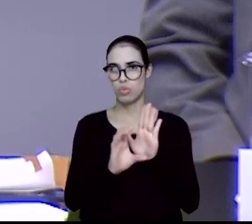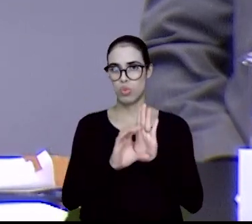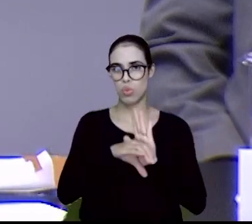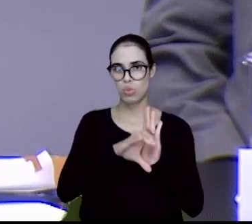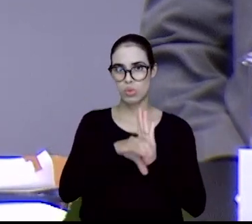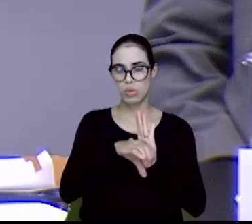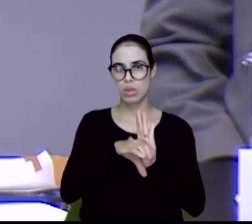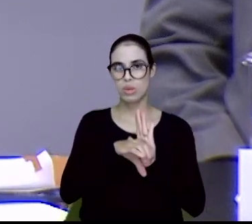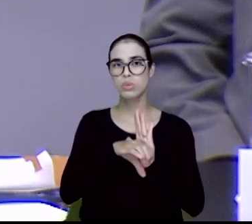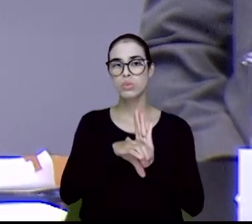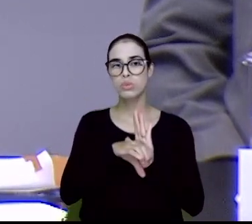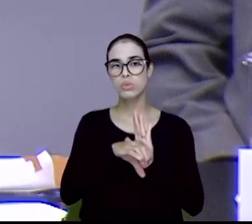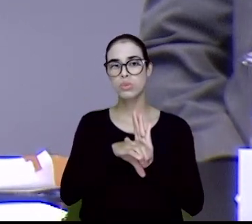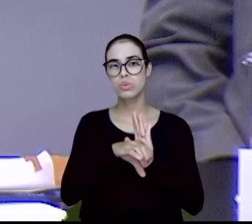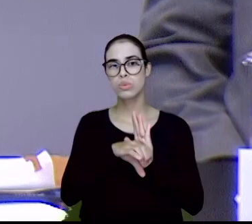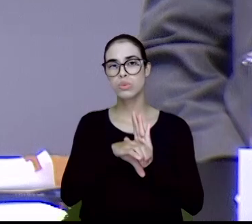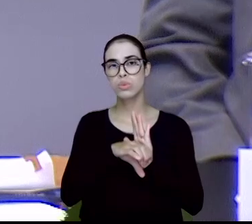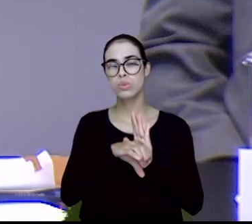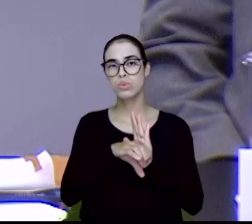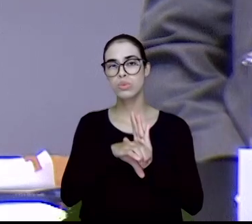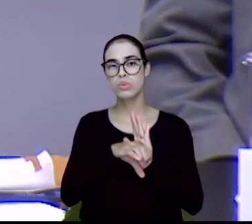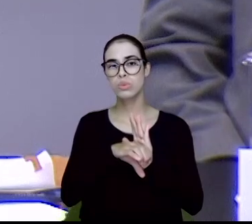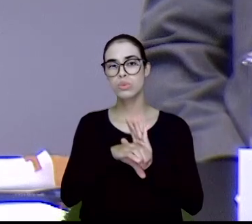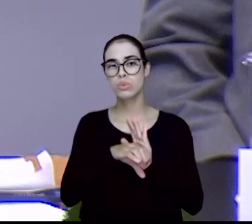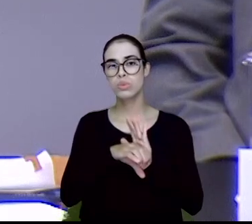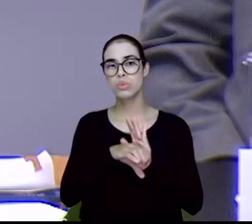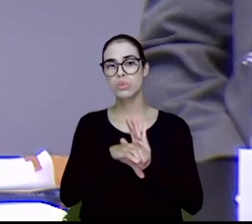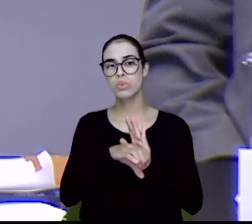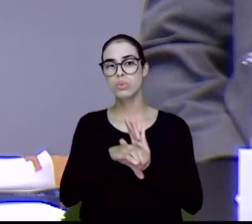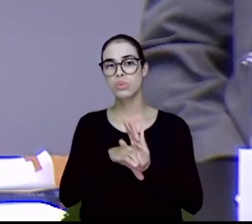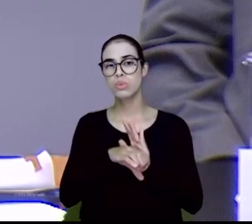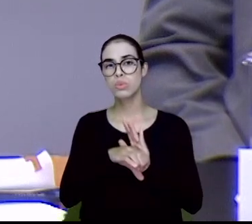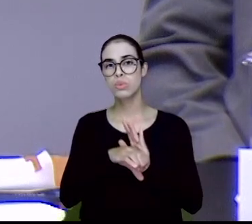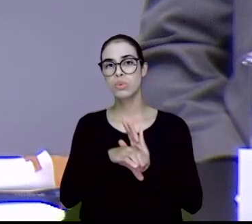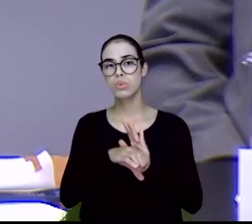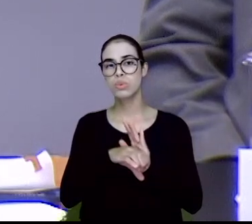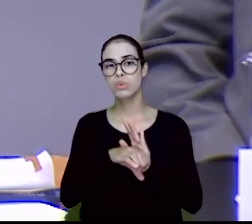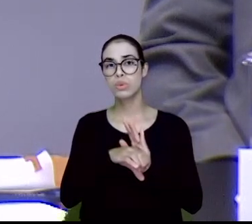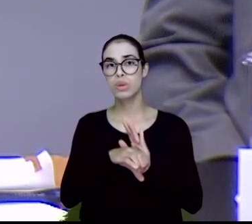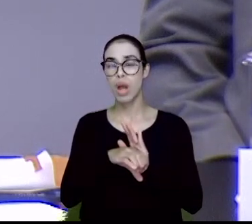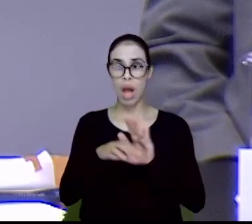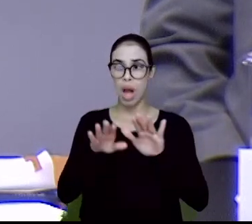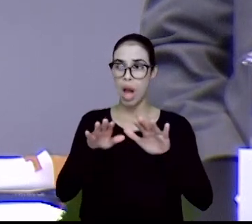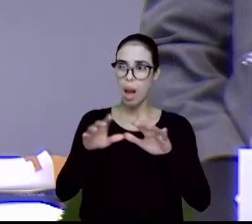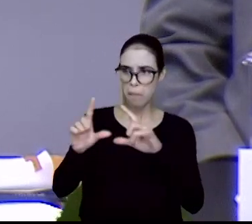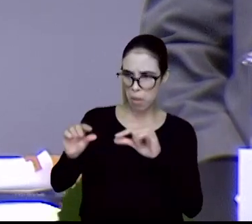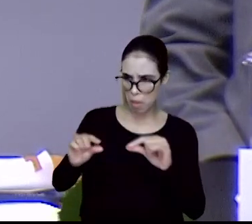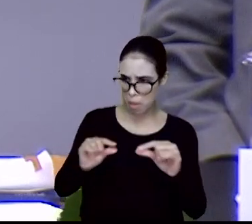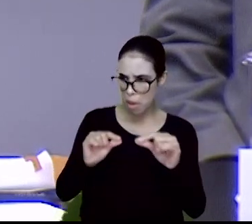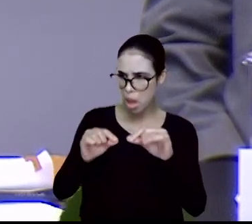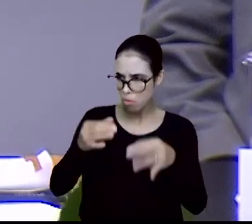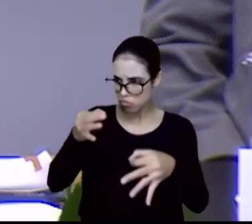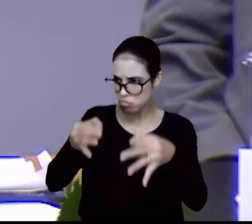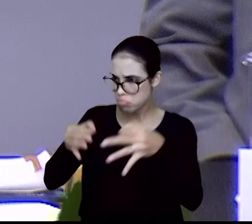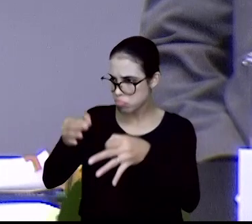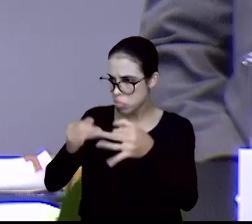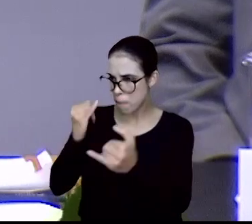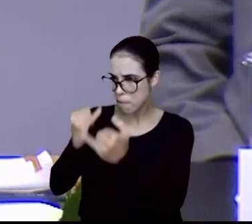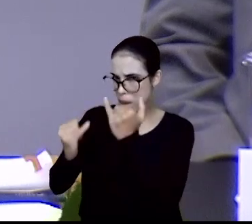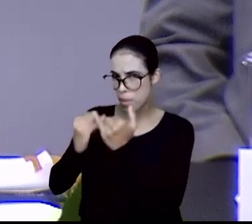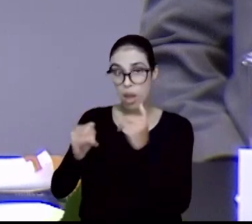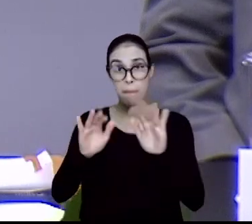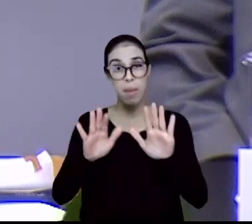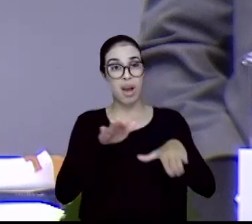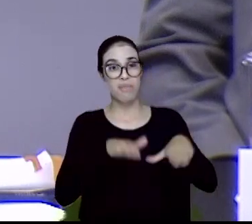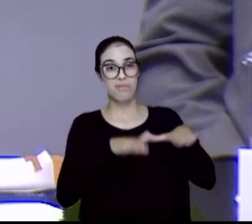a superação do precedente, que muitas vezes pode acontecer. Um precedente se torna